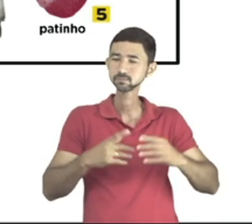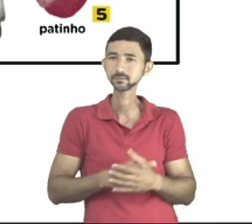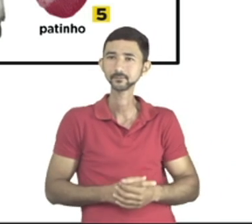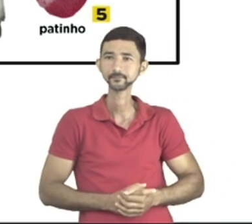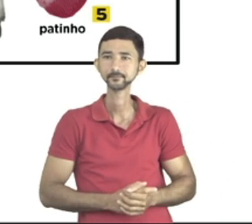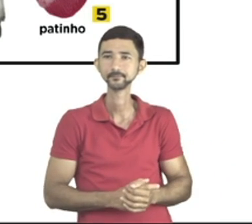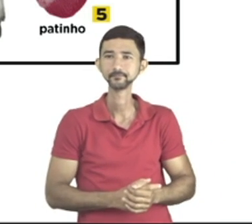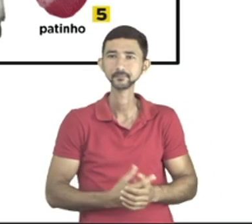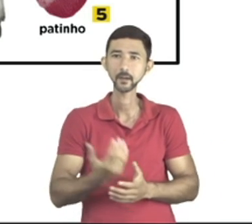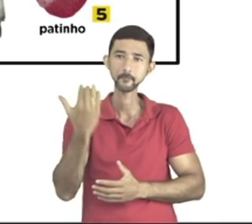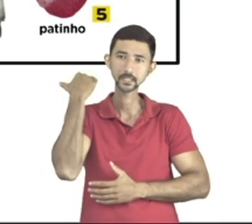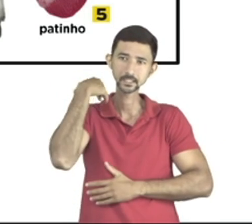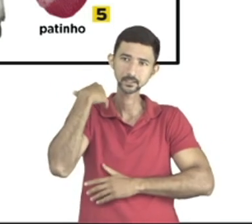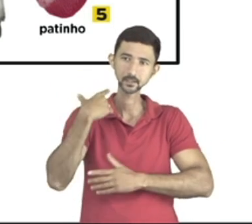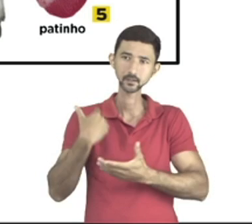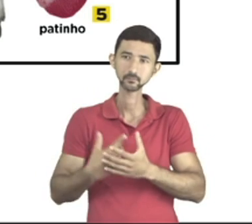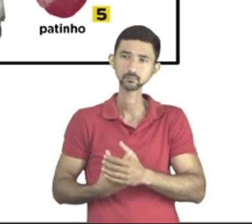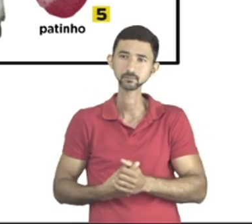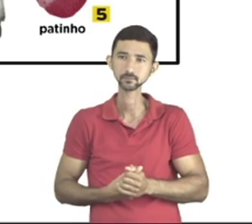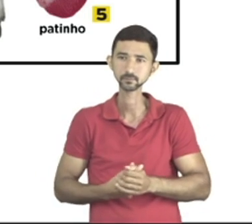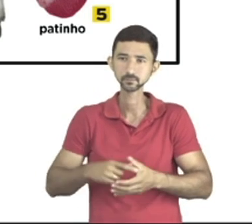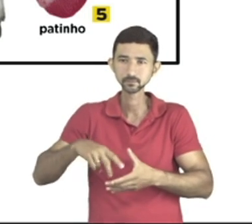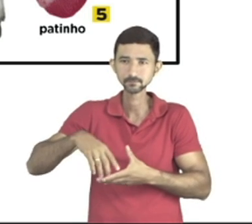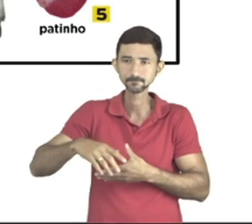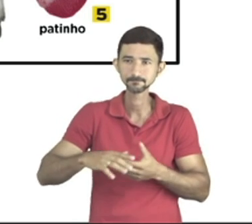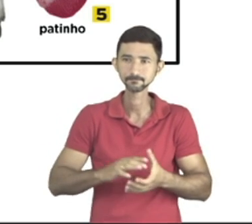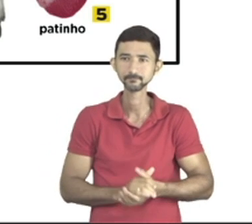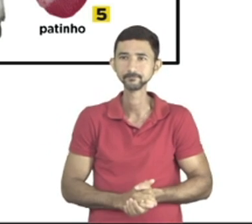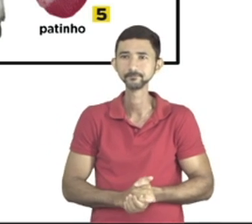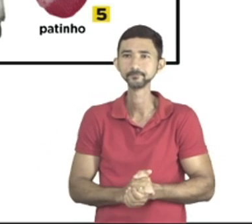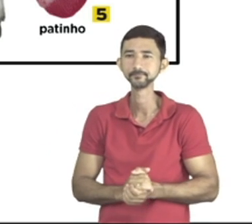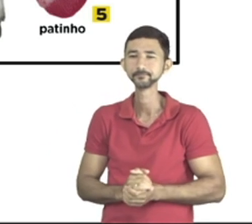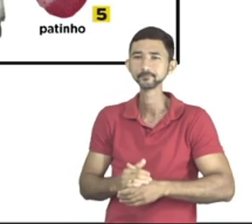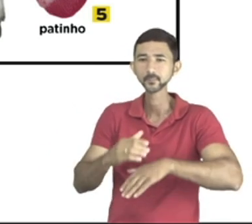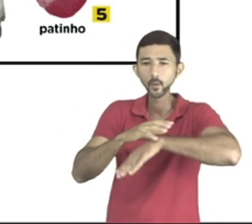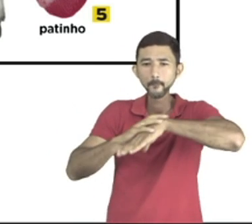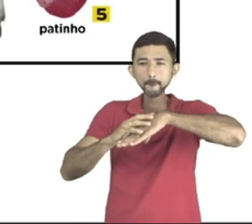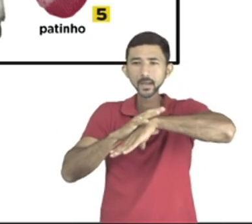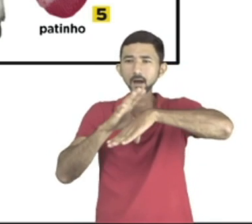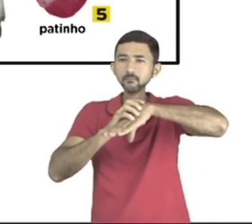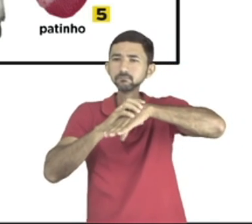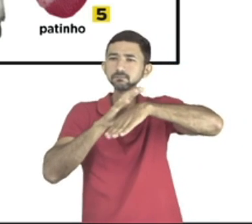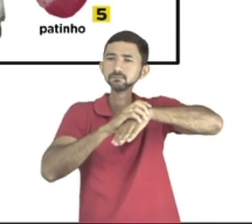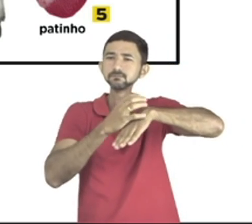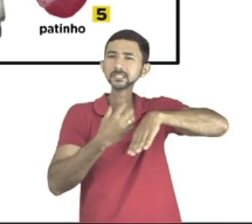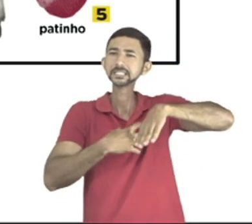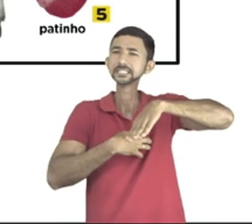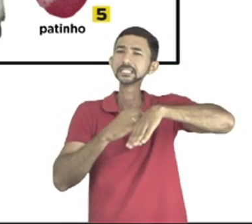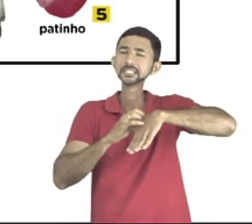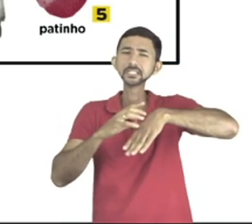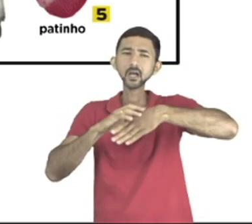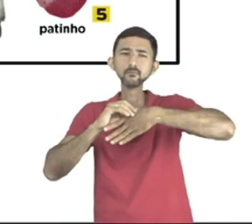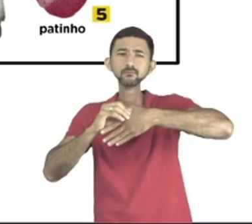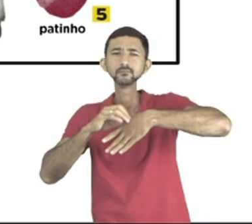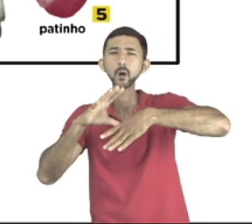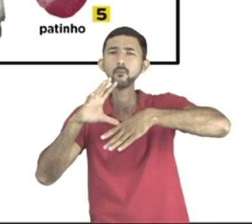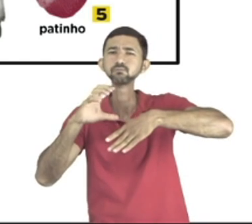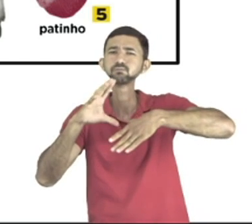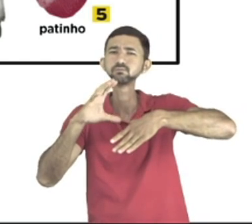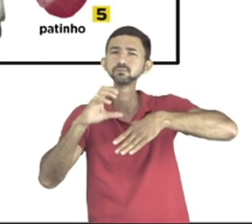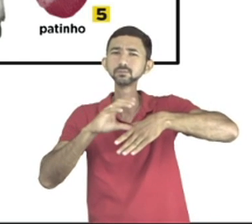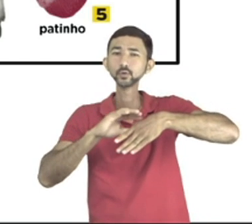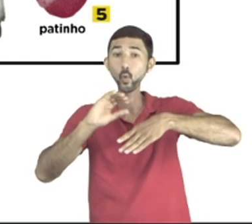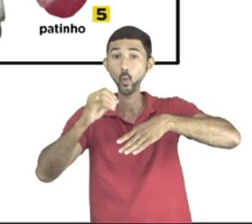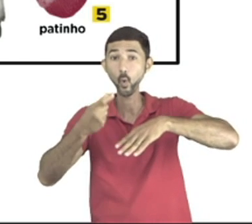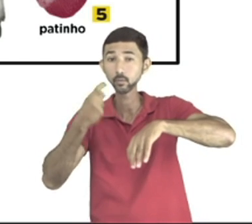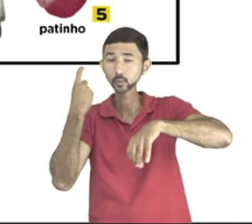traseira ali do boi, você tem um colchão duro, que tem muito músculo. Isso aí é a textura, você pega na carne e sabe se a carne é mole ou se ela é